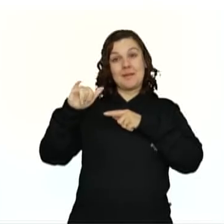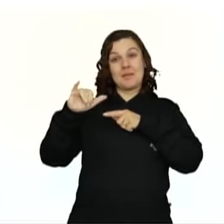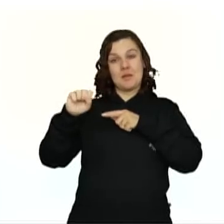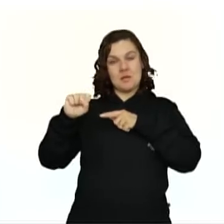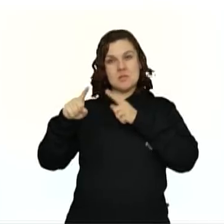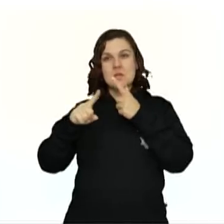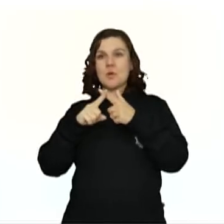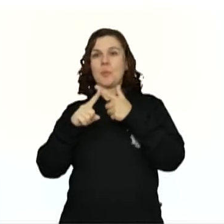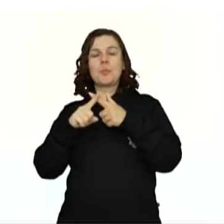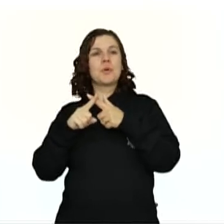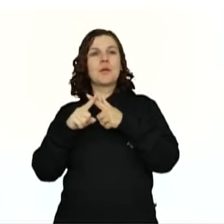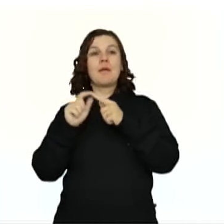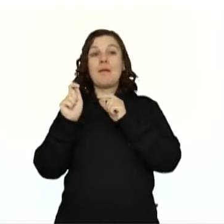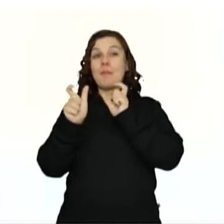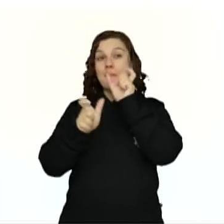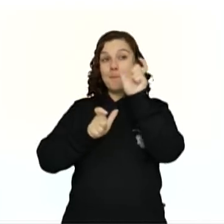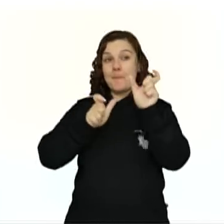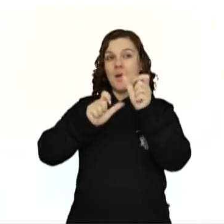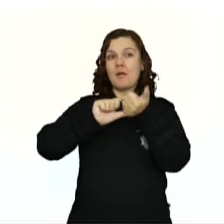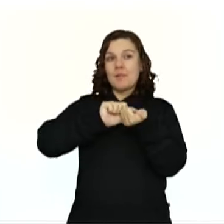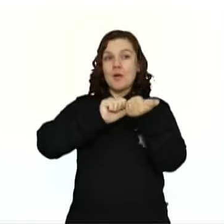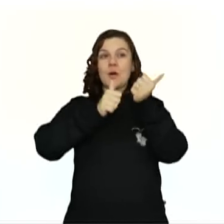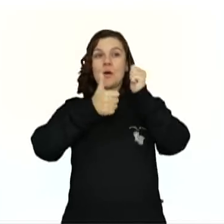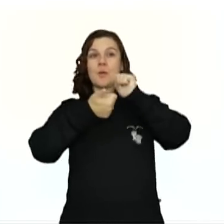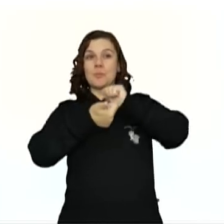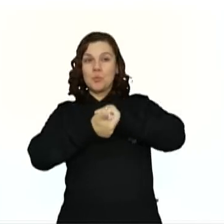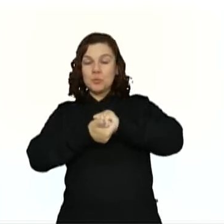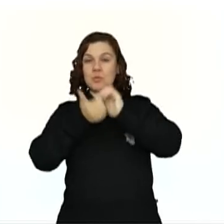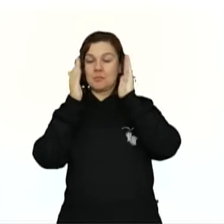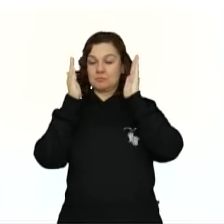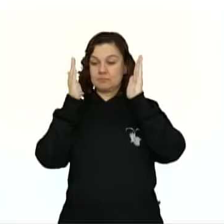lembrando, adnominais são palavras que modificam e